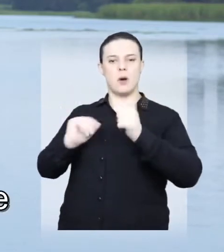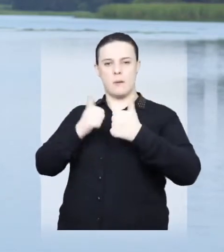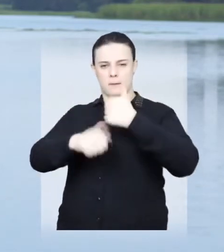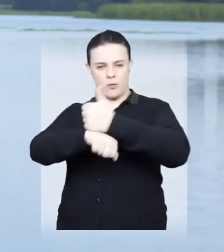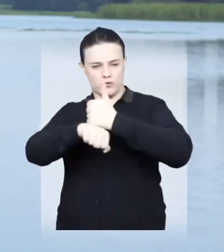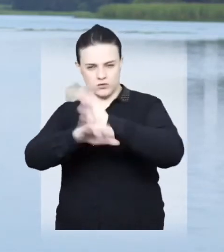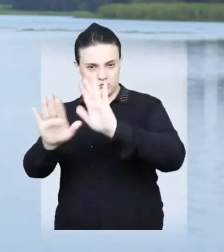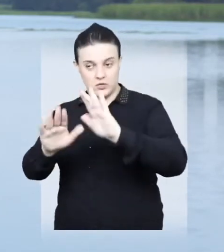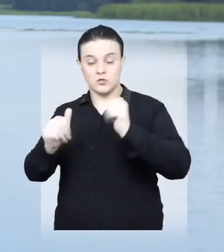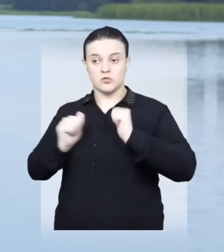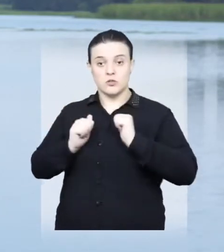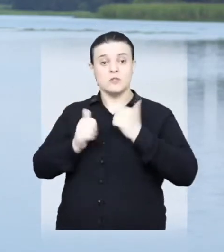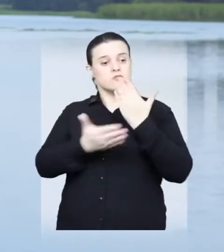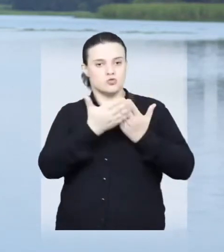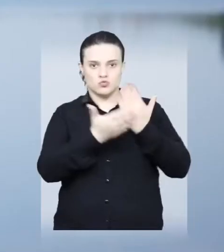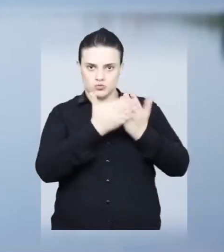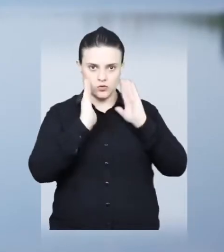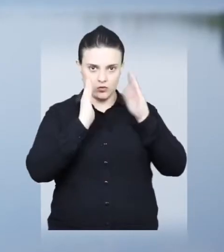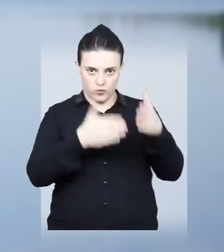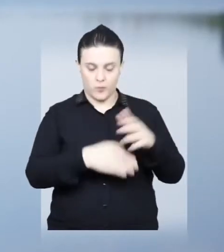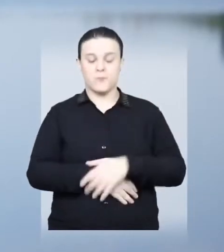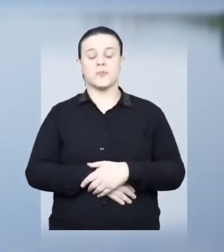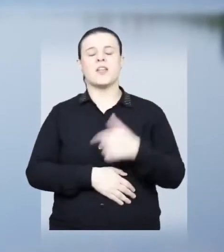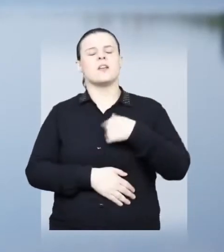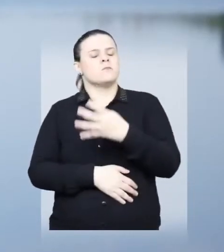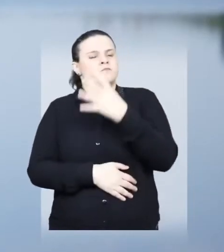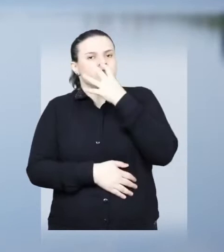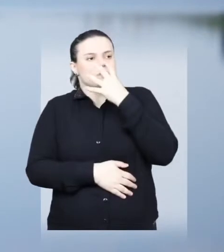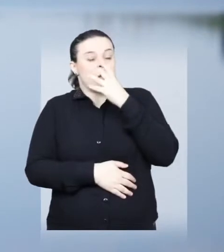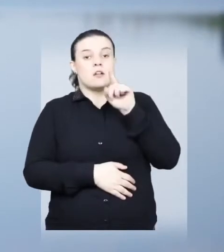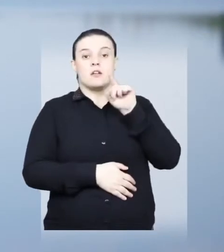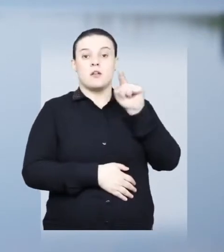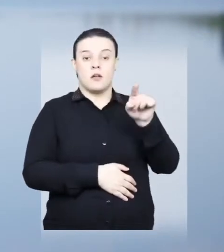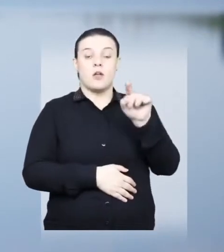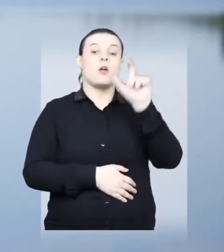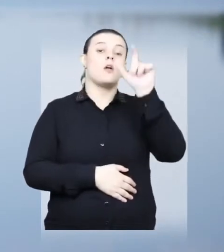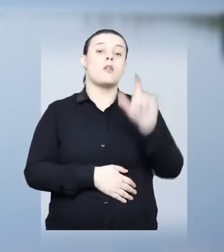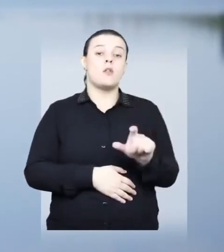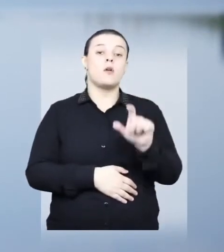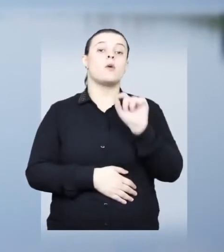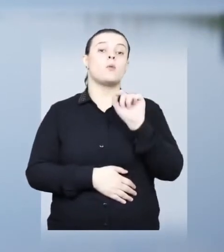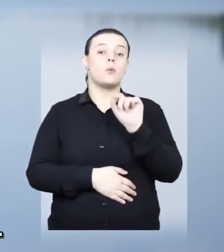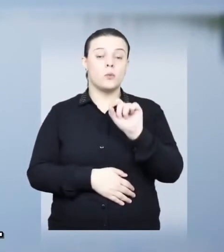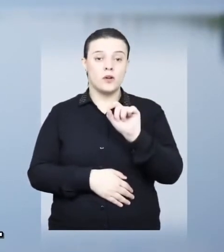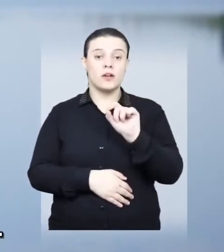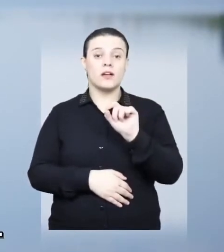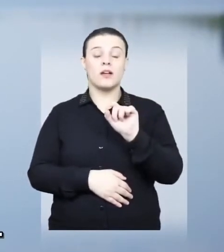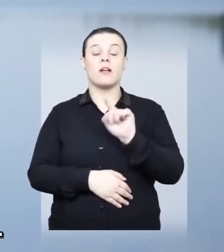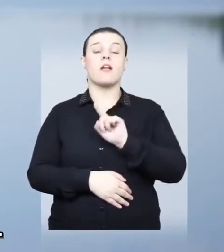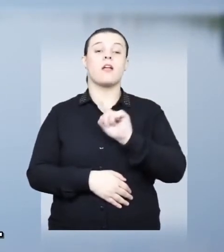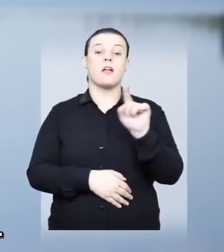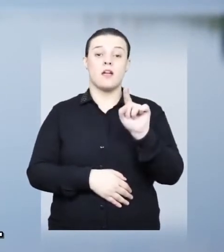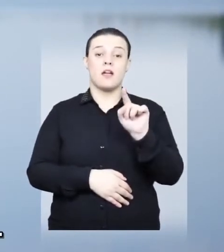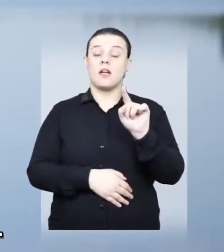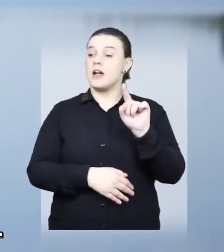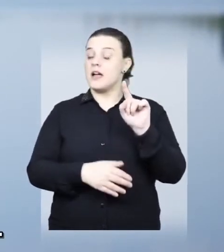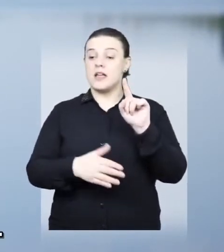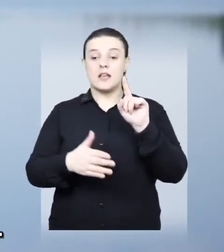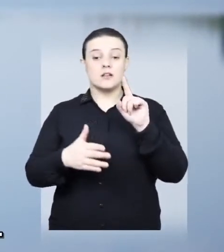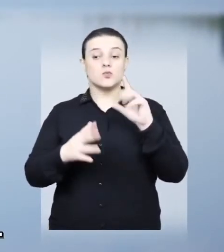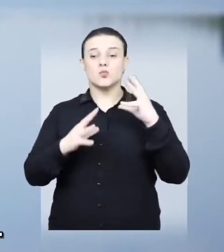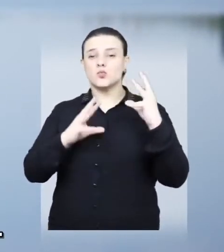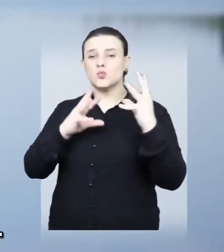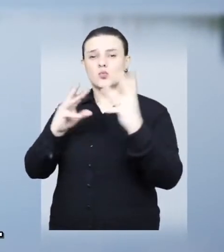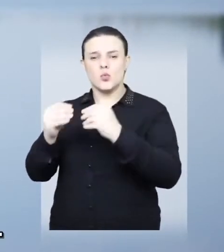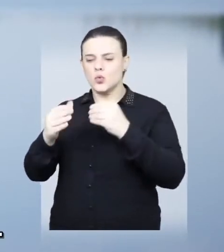mesmo e estudar. O que eu mais admiro na Nayara Falcão Leonardo é que ela